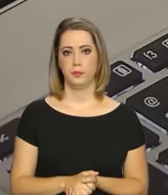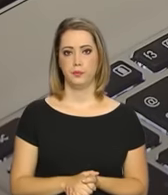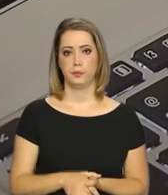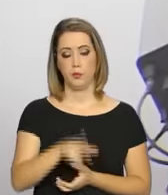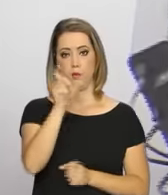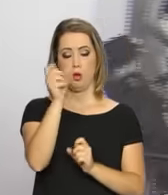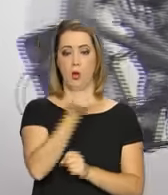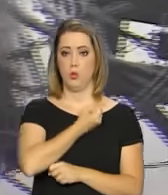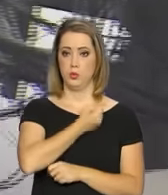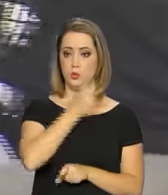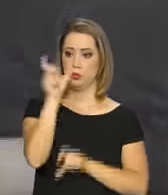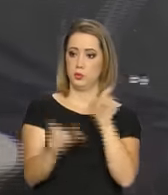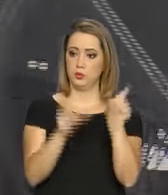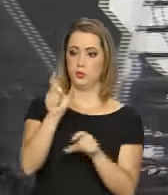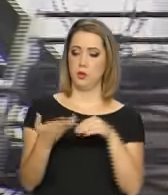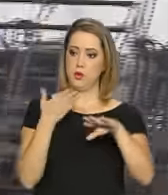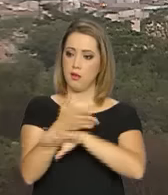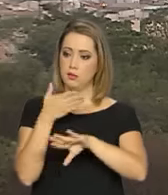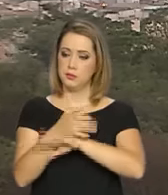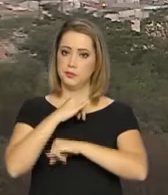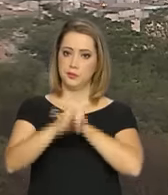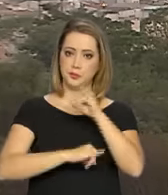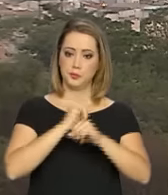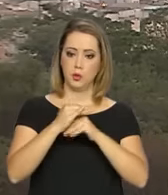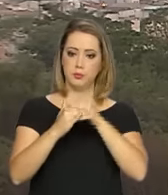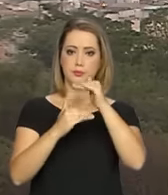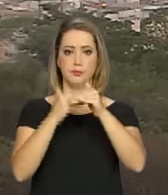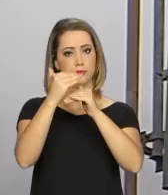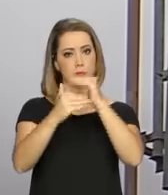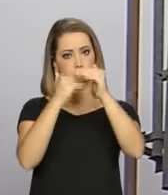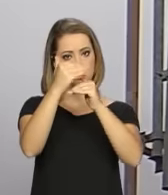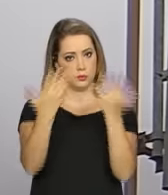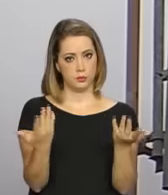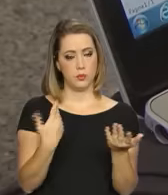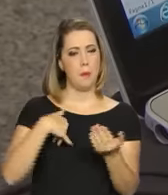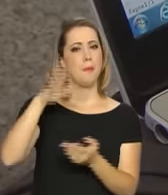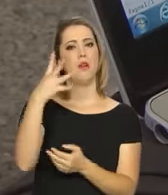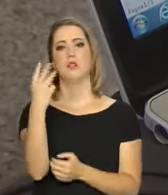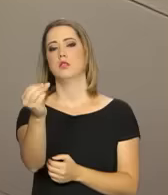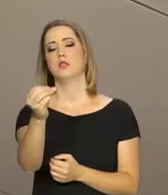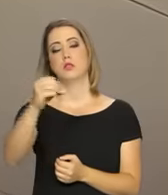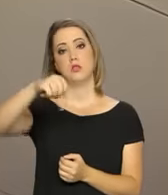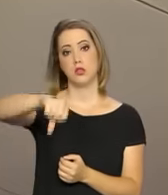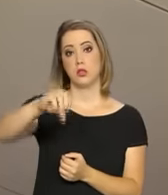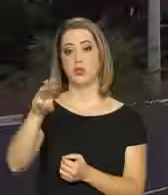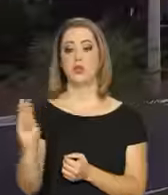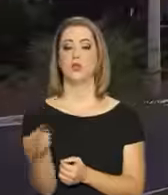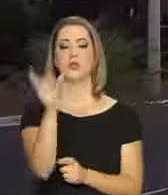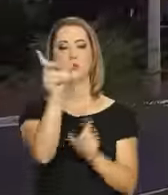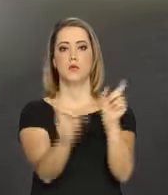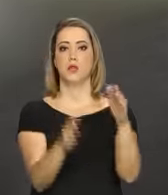pinados brasileiros com acesso à internet segue crescendo no país chegou a mais de 39 milhões de